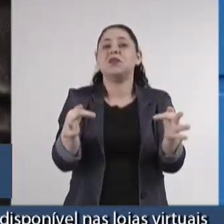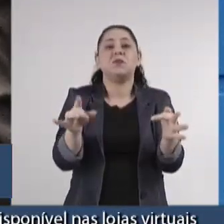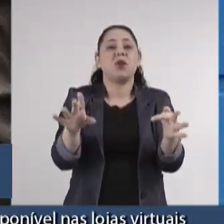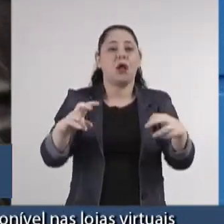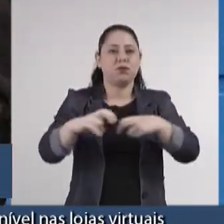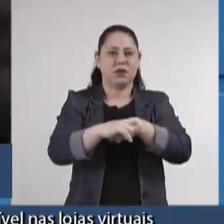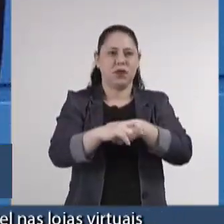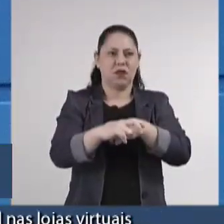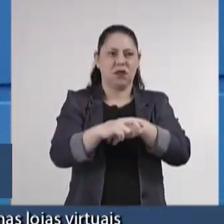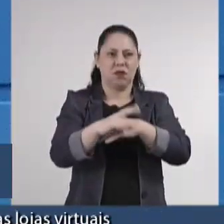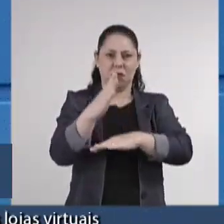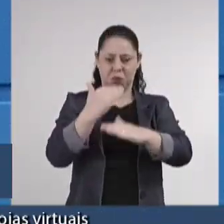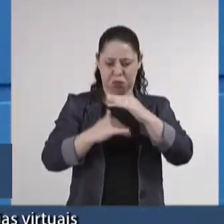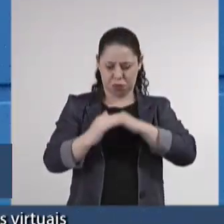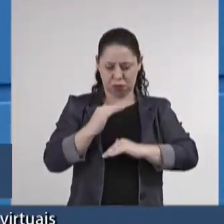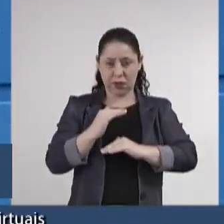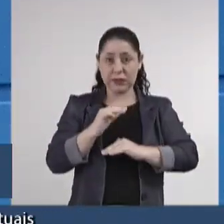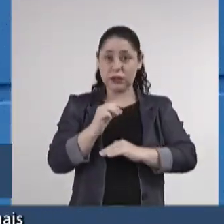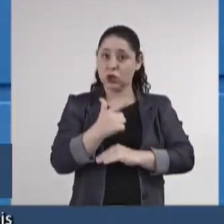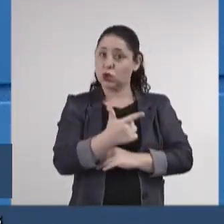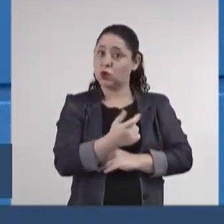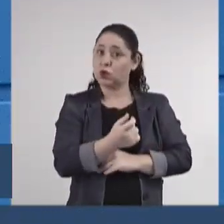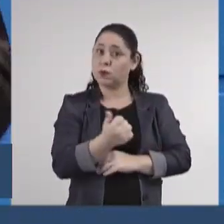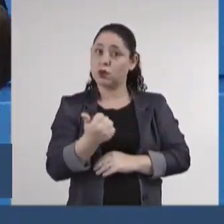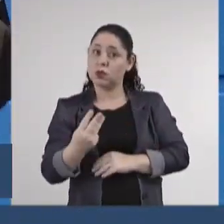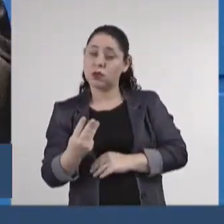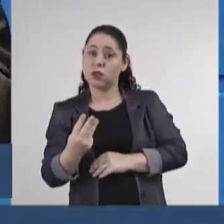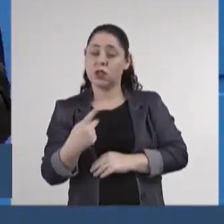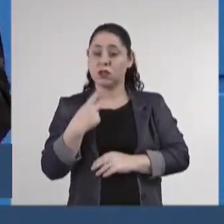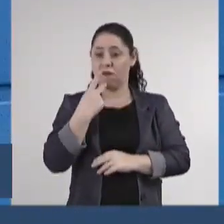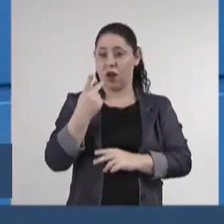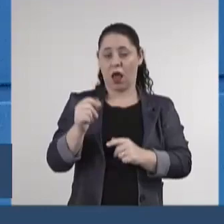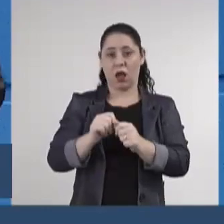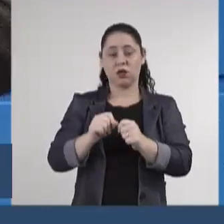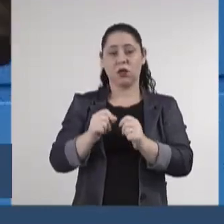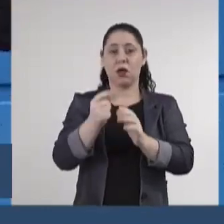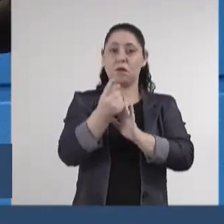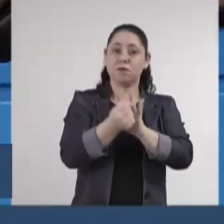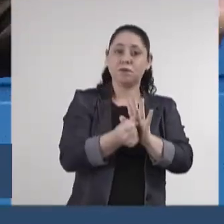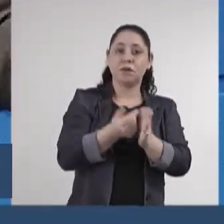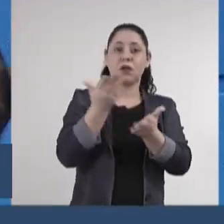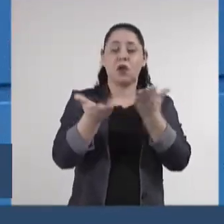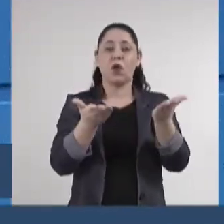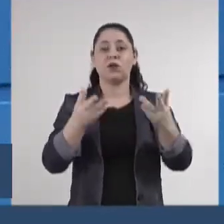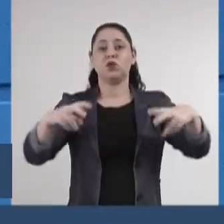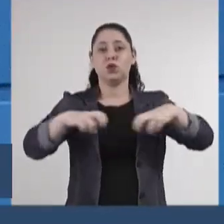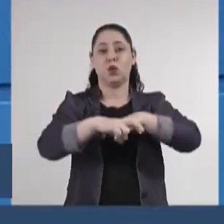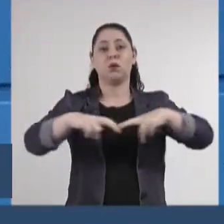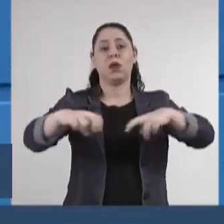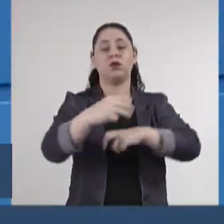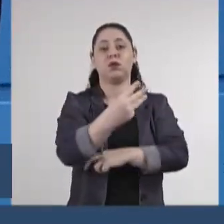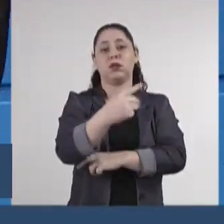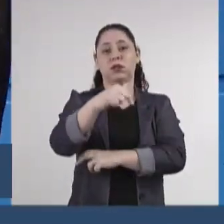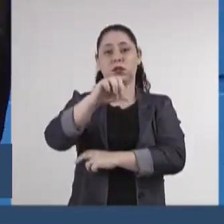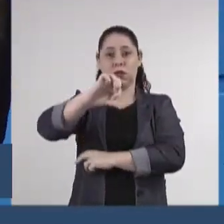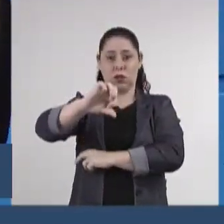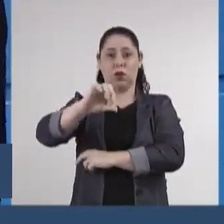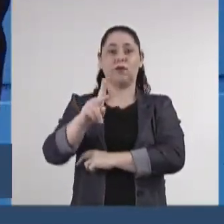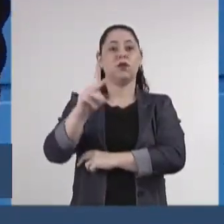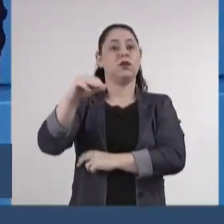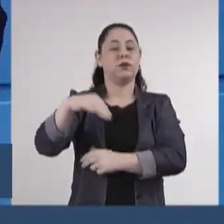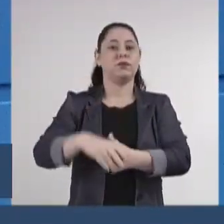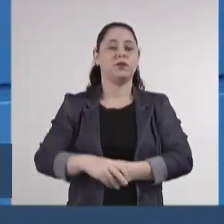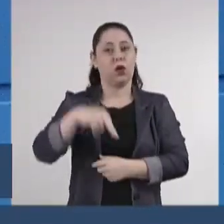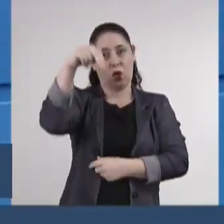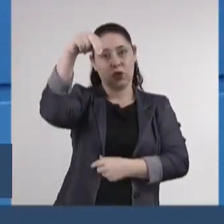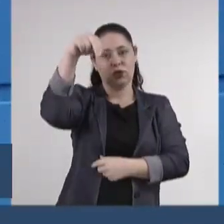grande retrocesso, considerando que em 2013 vieram aqui para fazer uma licitação para duplicar os 379. Isso falando da região